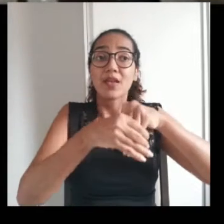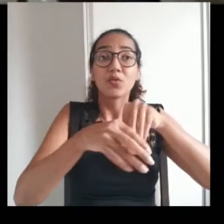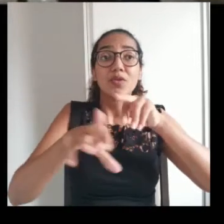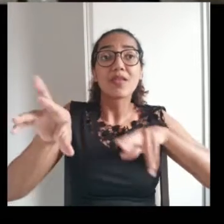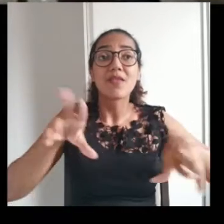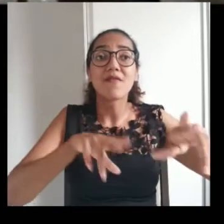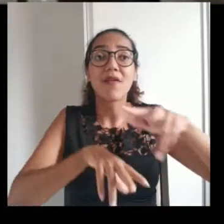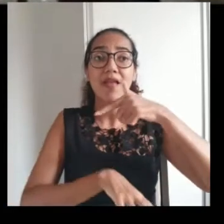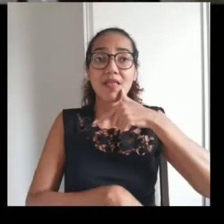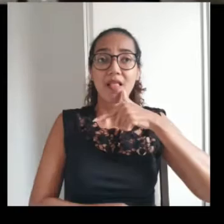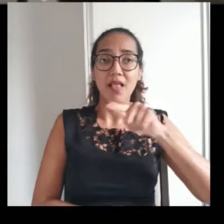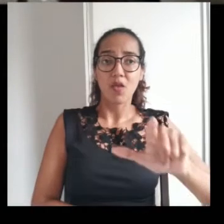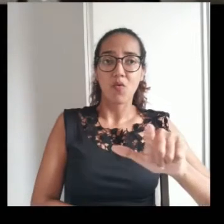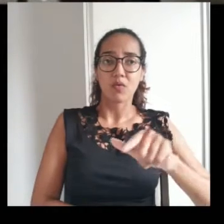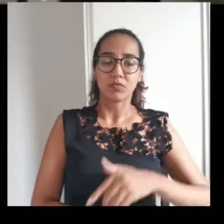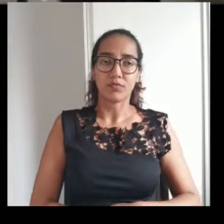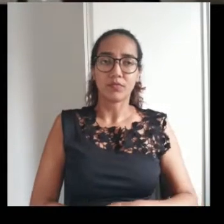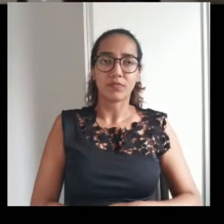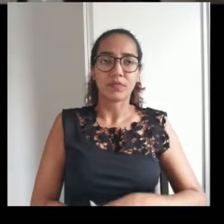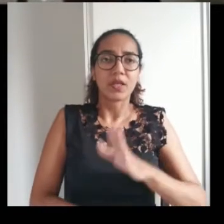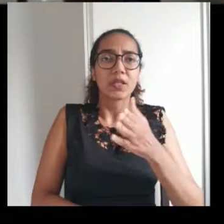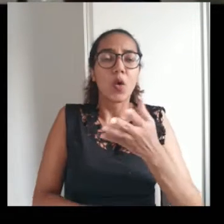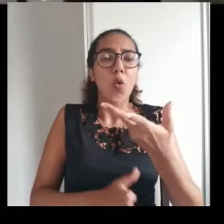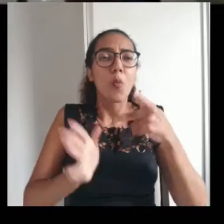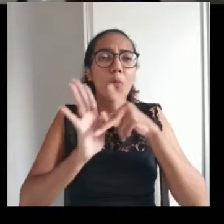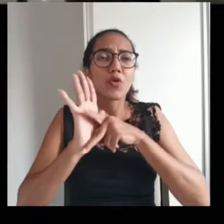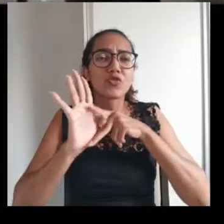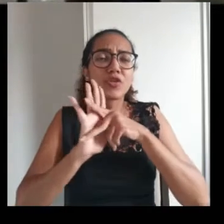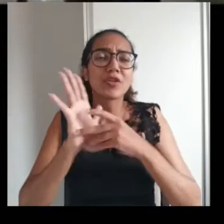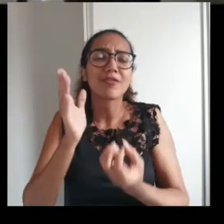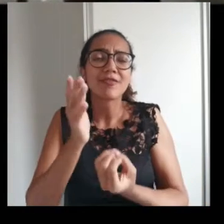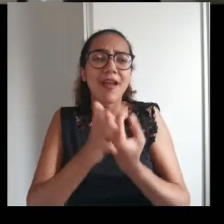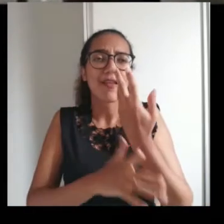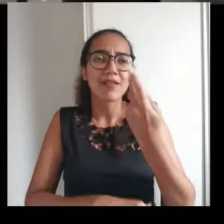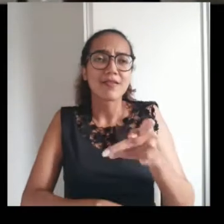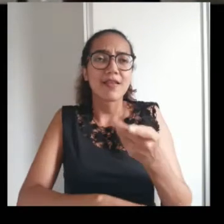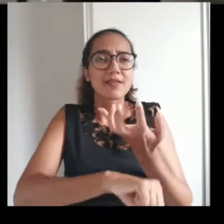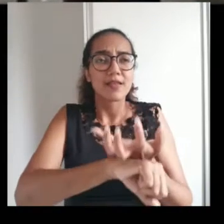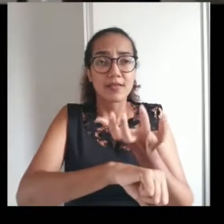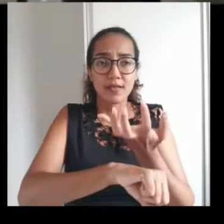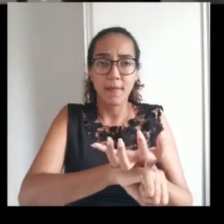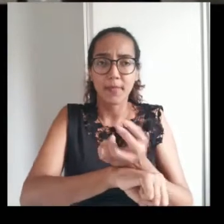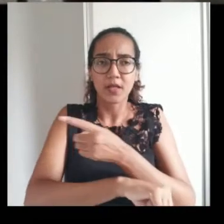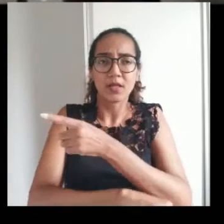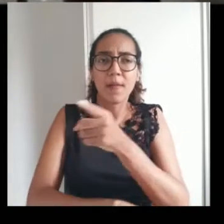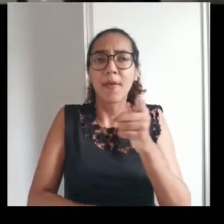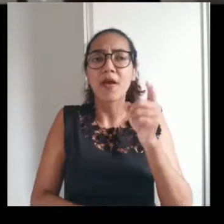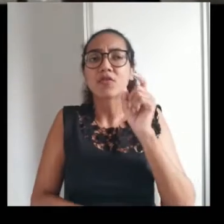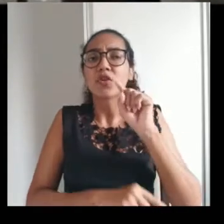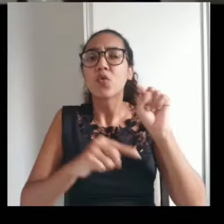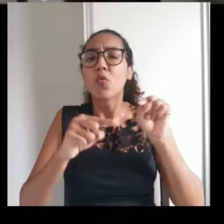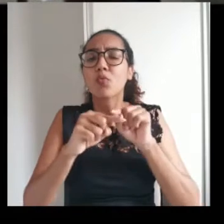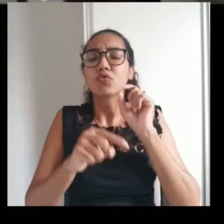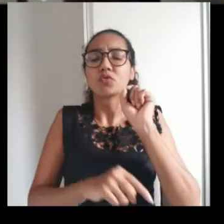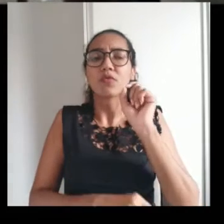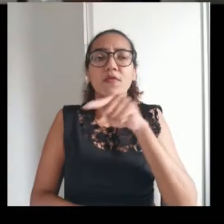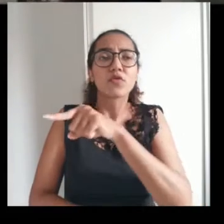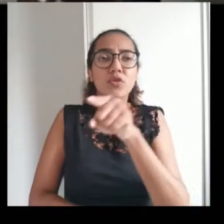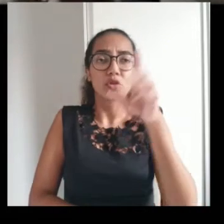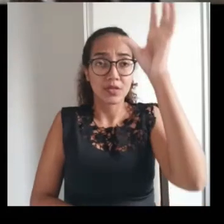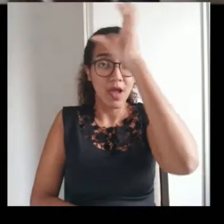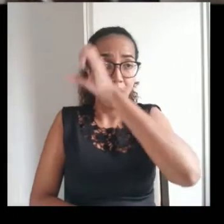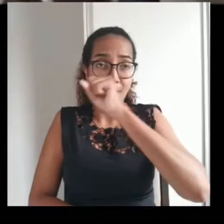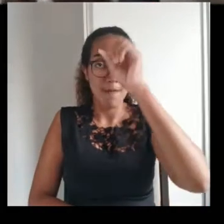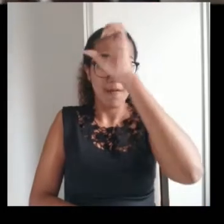ele é um projeto que não tem um escopo muito grande, é um projeto para fins acadêmicos, para você aprender, né, do ponto de